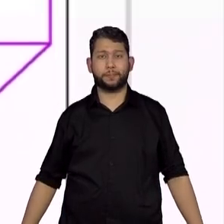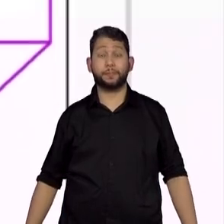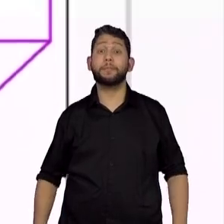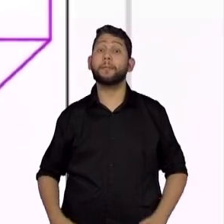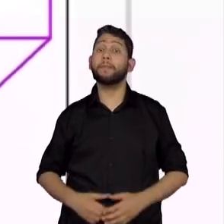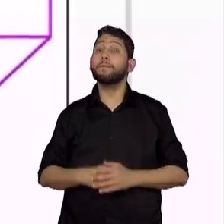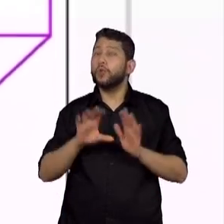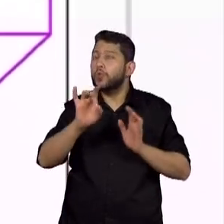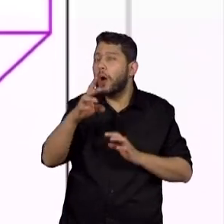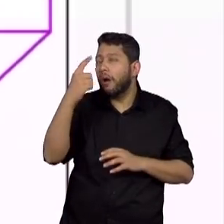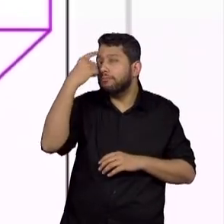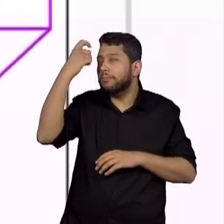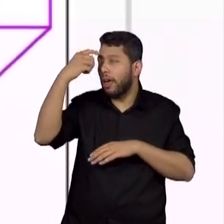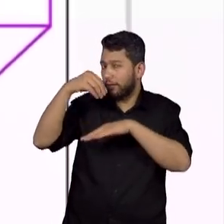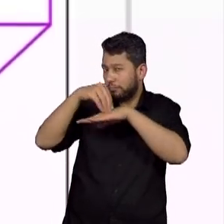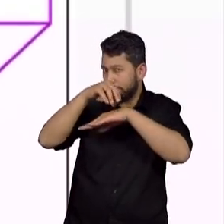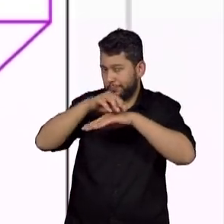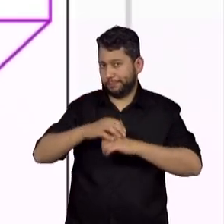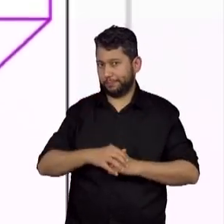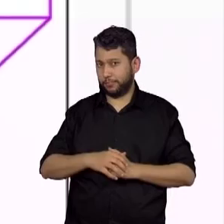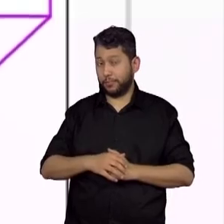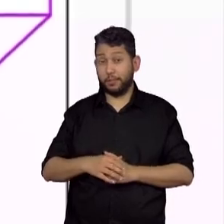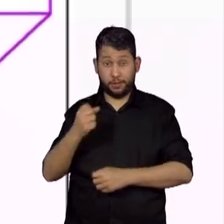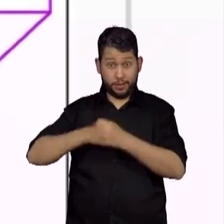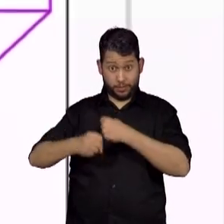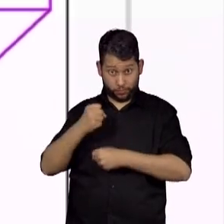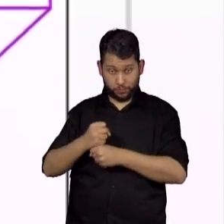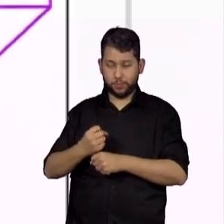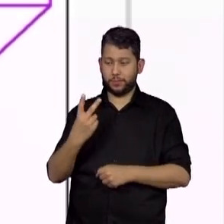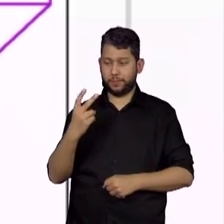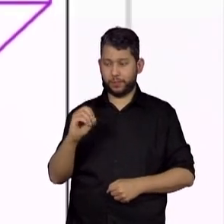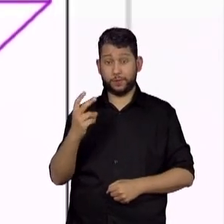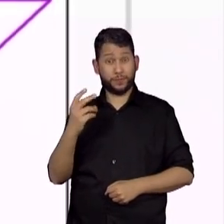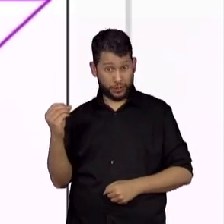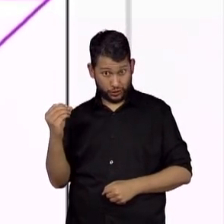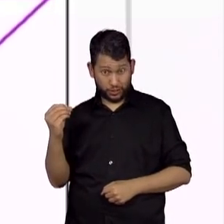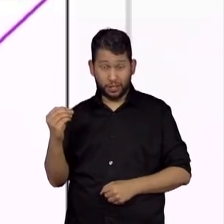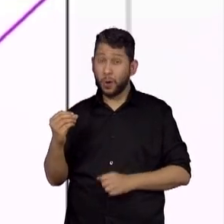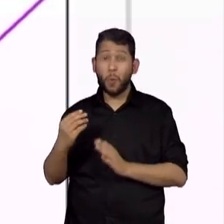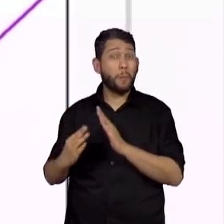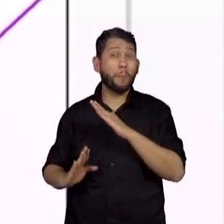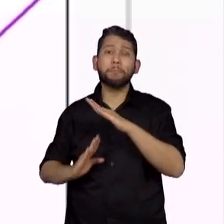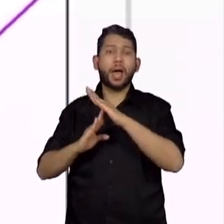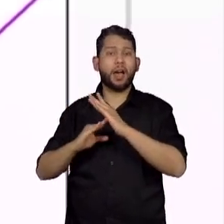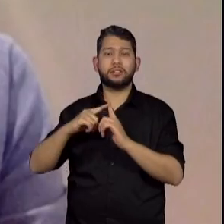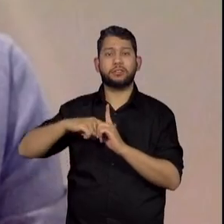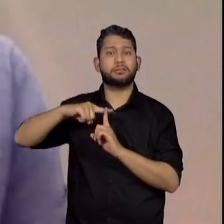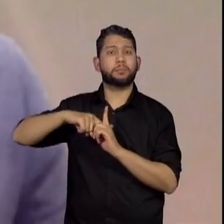Só para se ter uma ideia, o ano de 2020 foi um dos 3 anos mais quentes já registrados